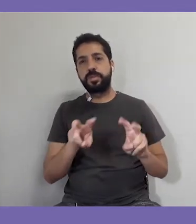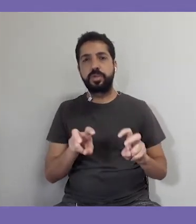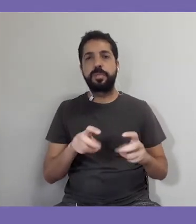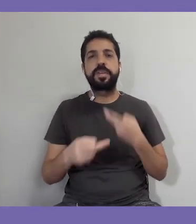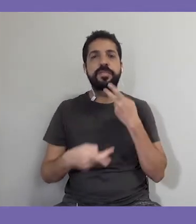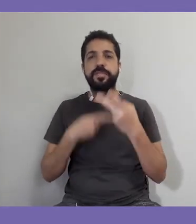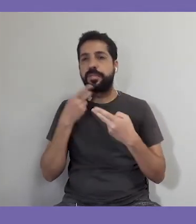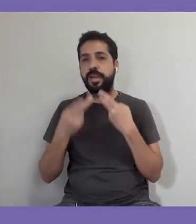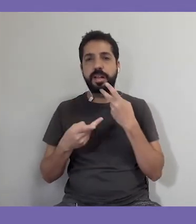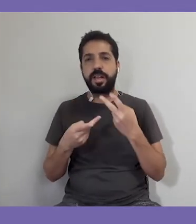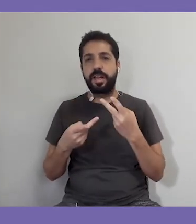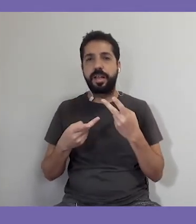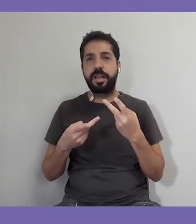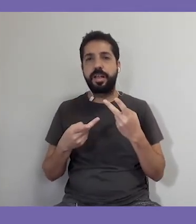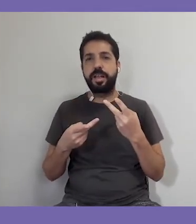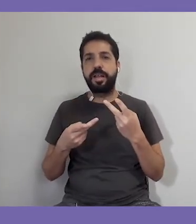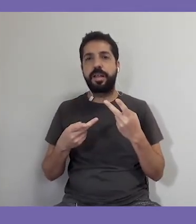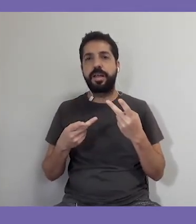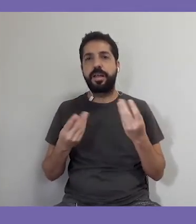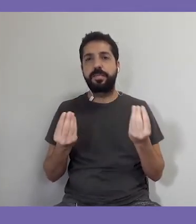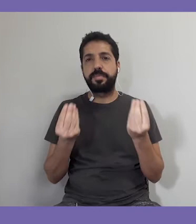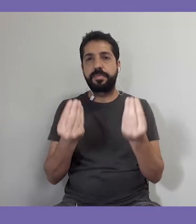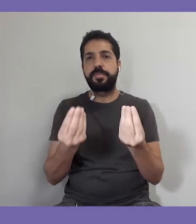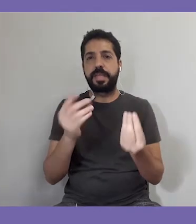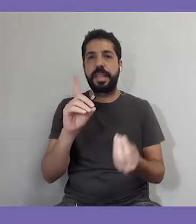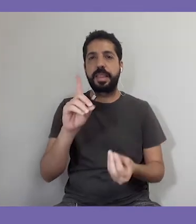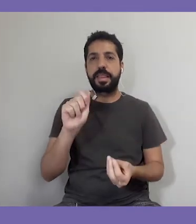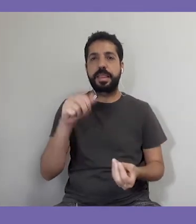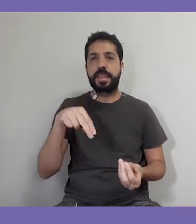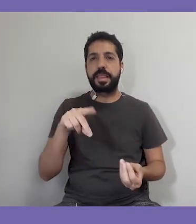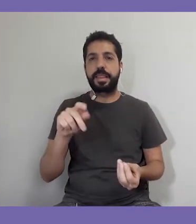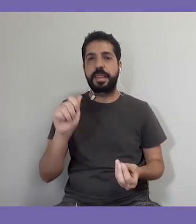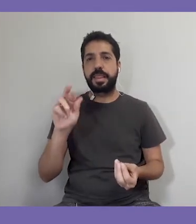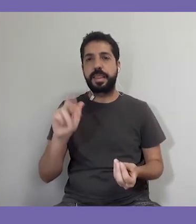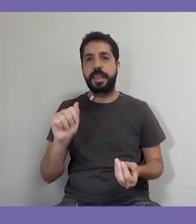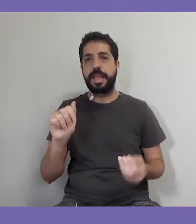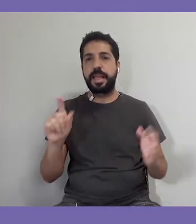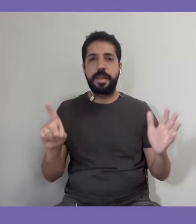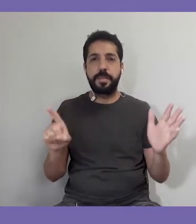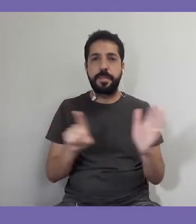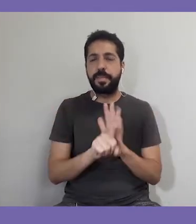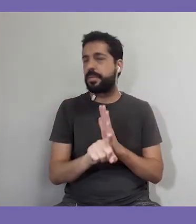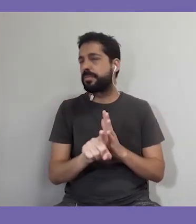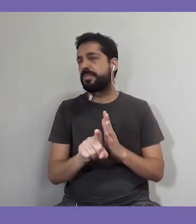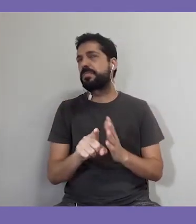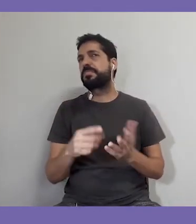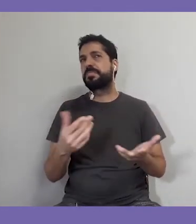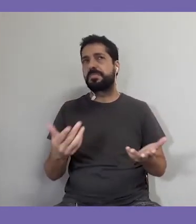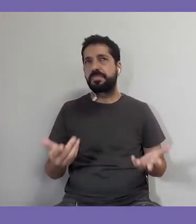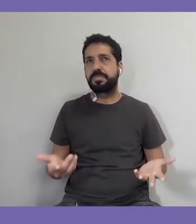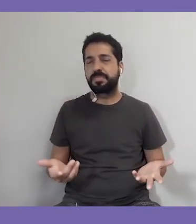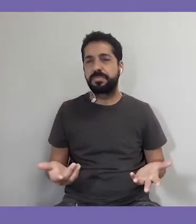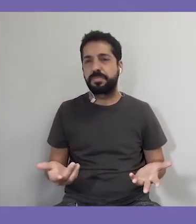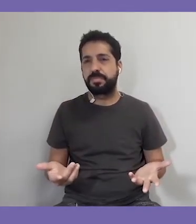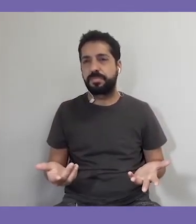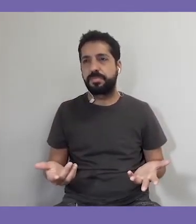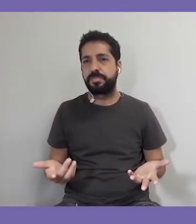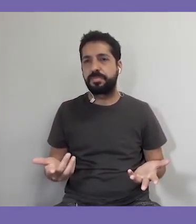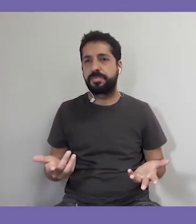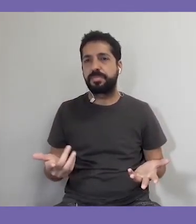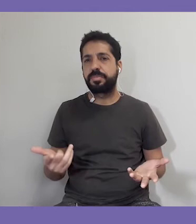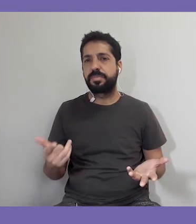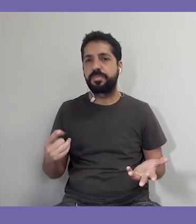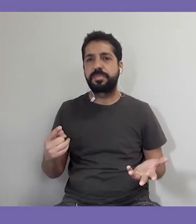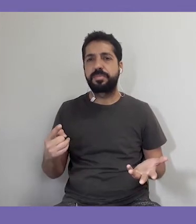com essa questão de falar para Dandara, né? De questionar, será